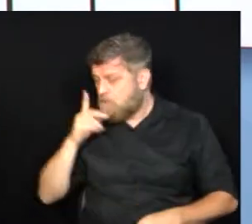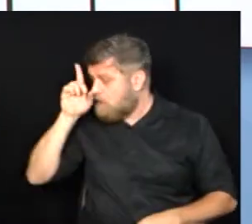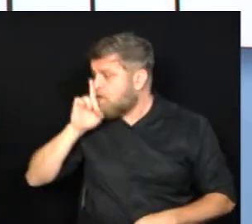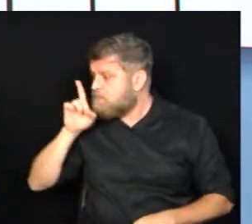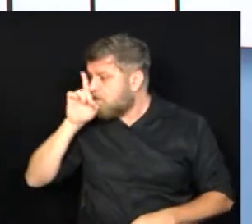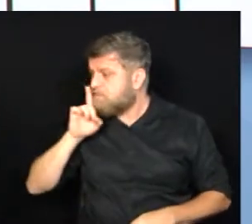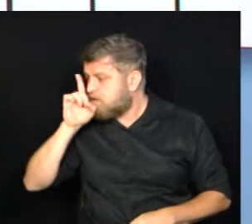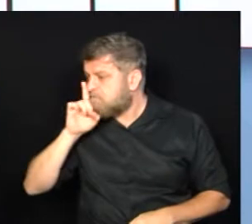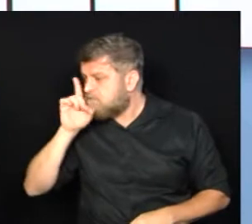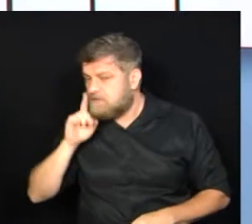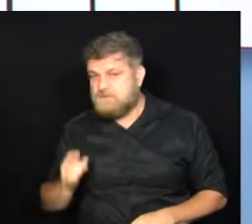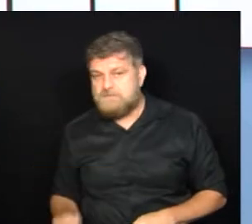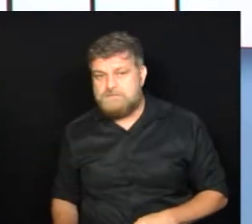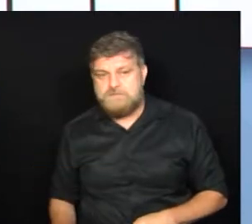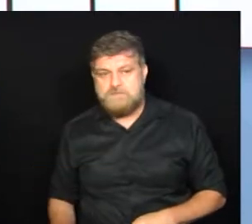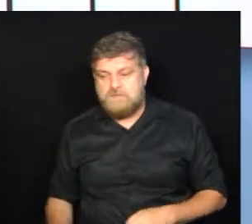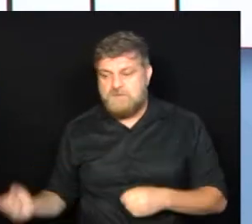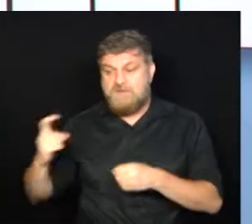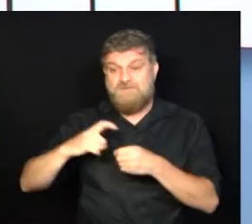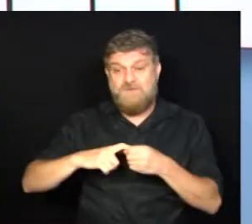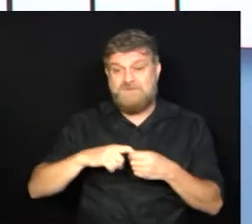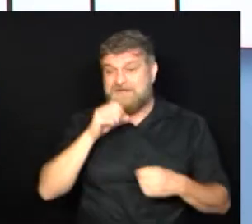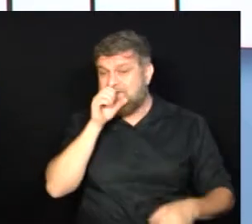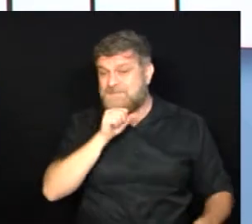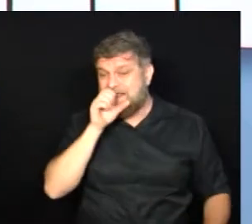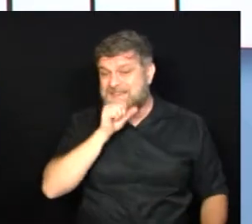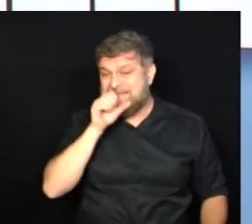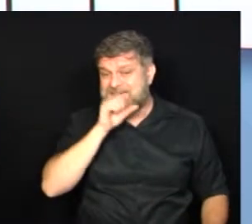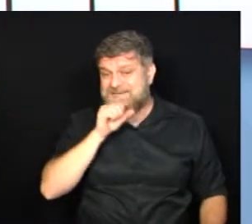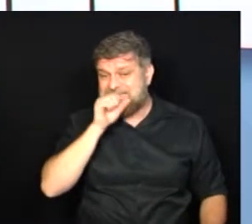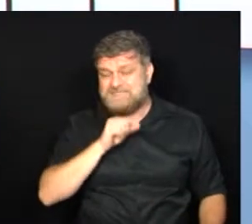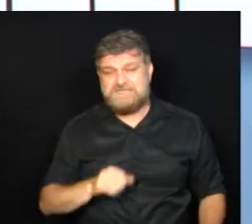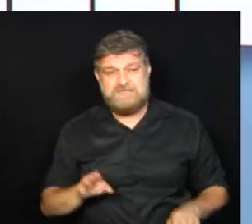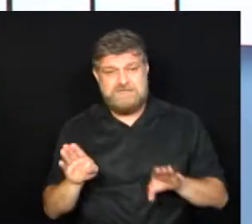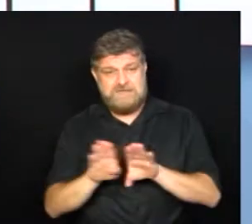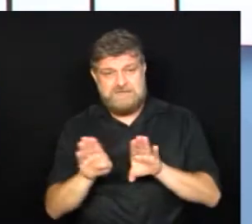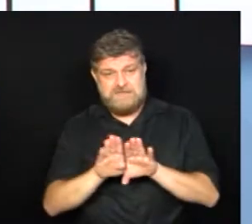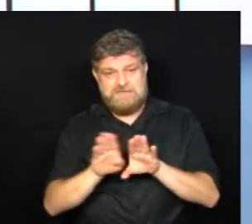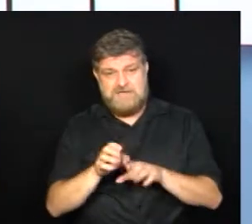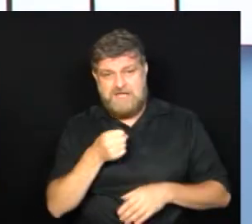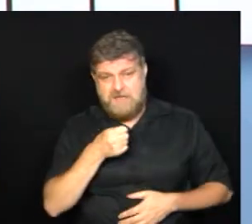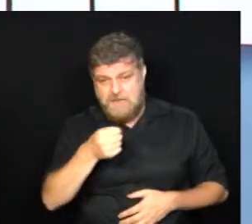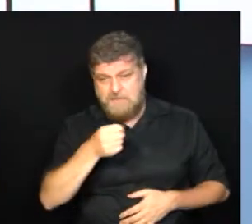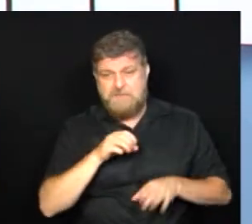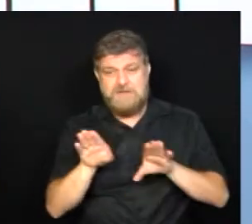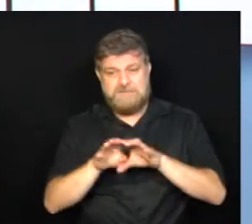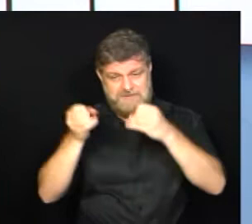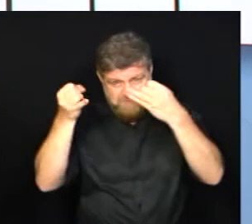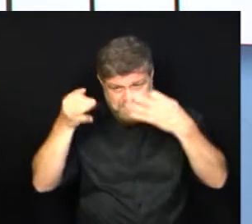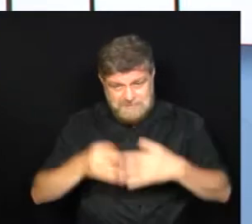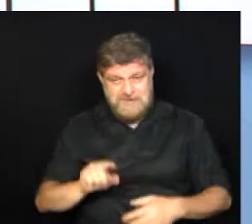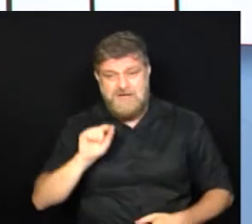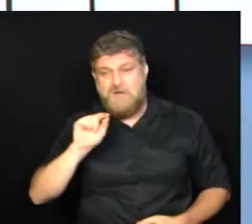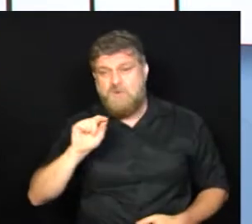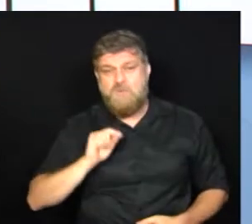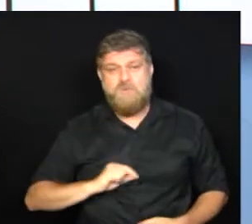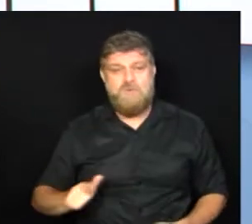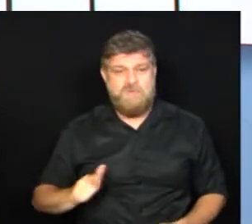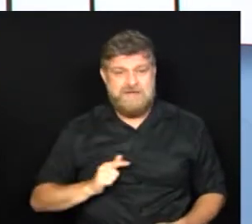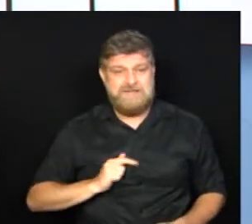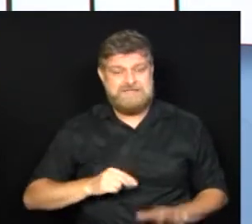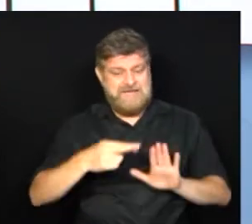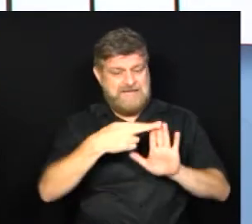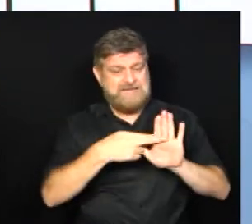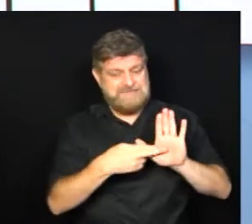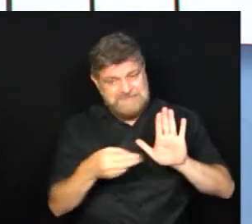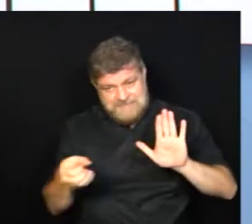passam agora para a fase laranja, e inclusive nessa coletiva foi falado também qual é a classificação e as novas